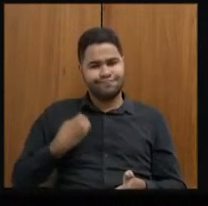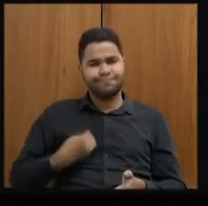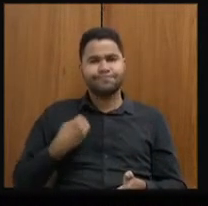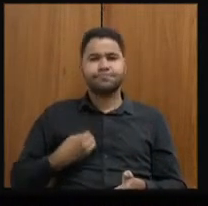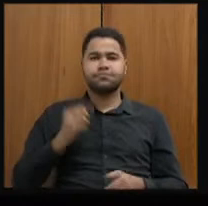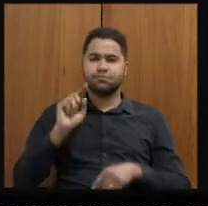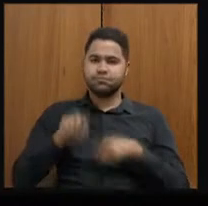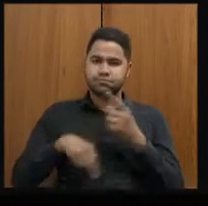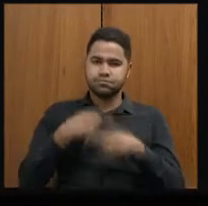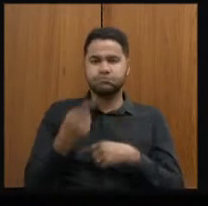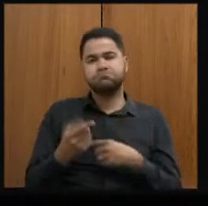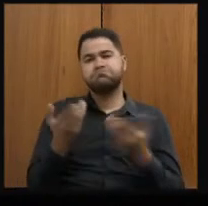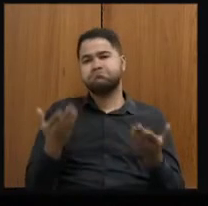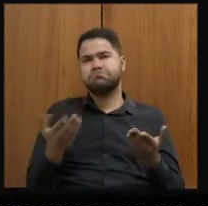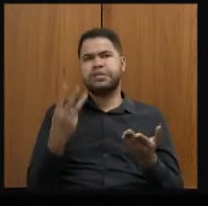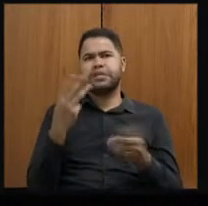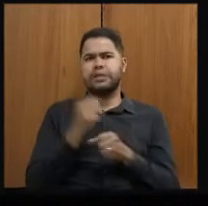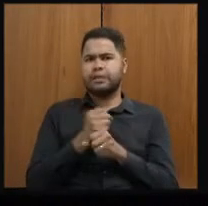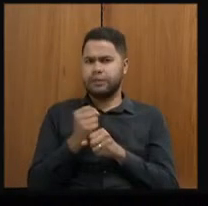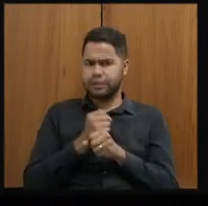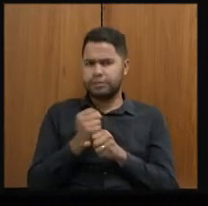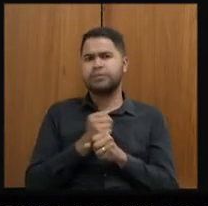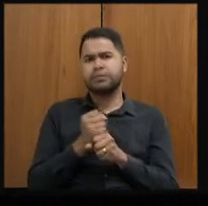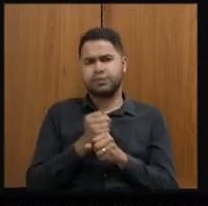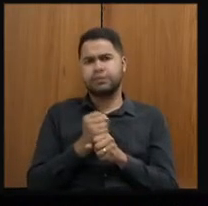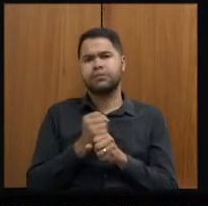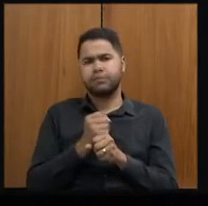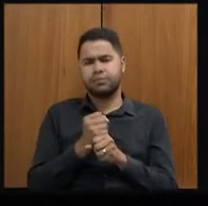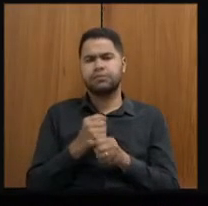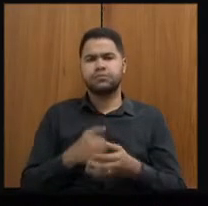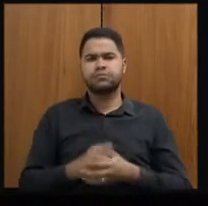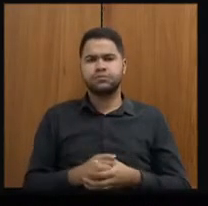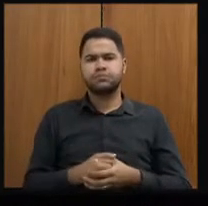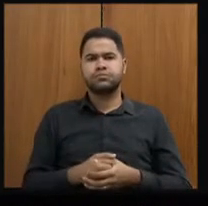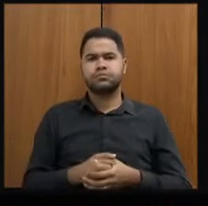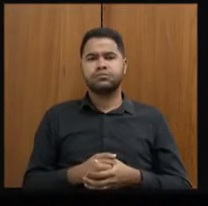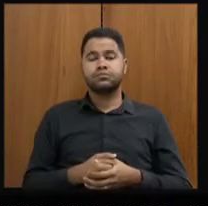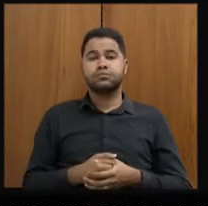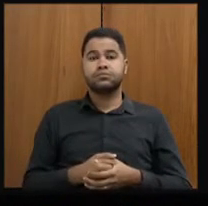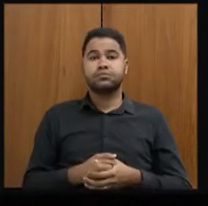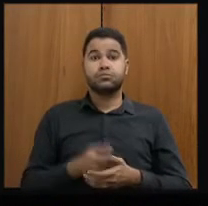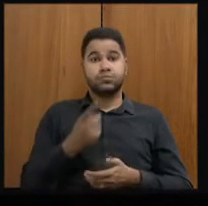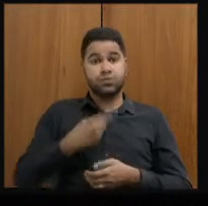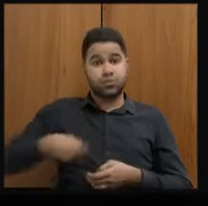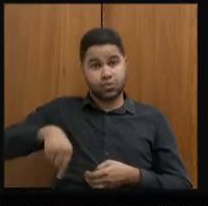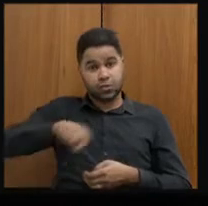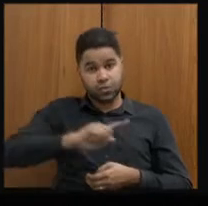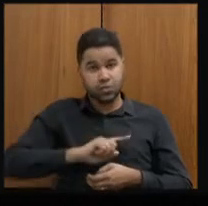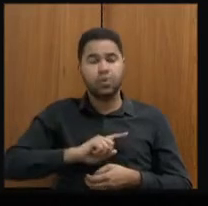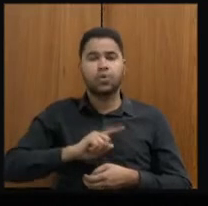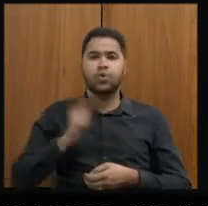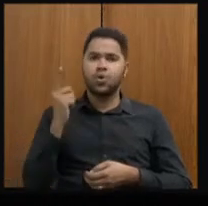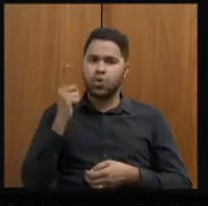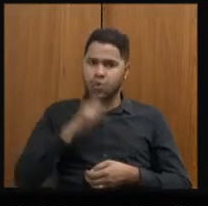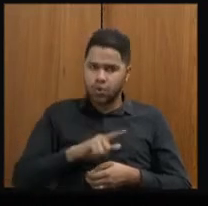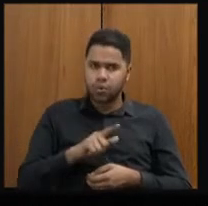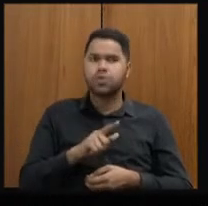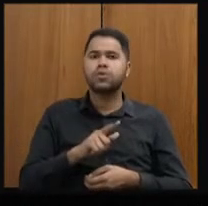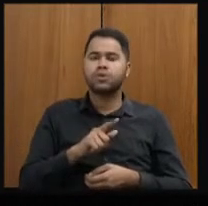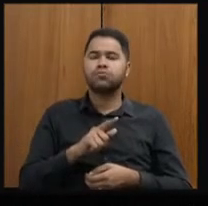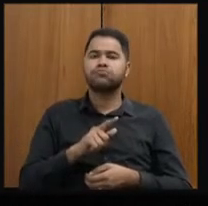depois de praticamente três anos é a gente conseguiu